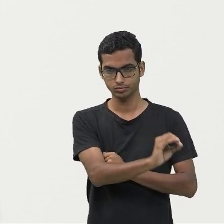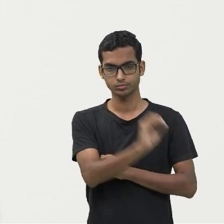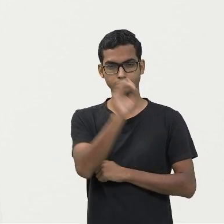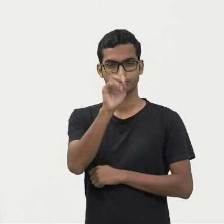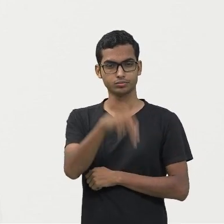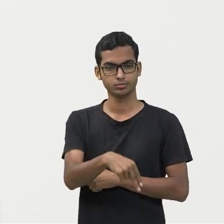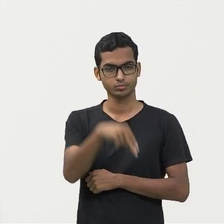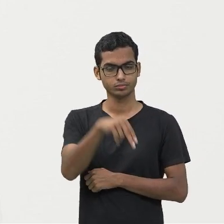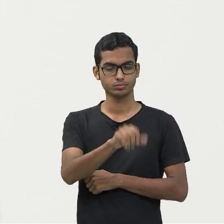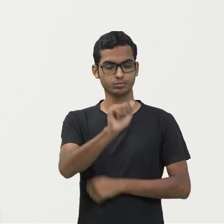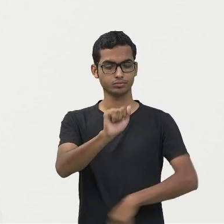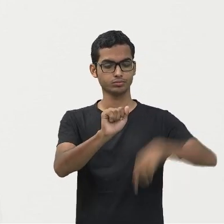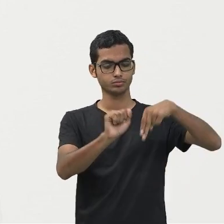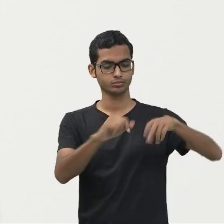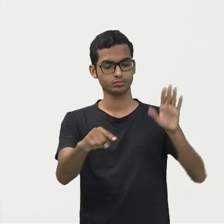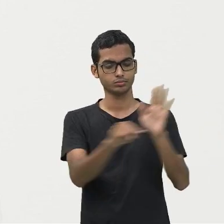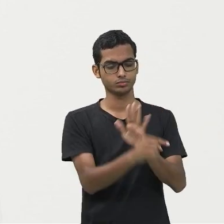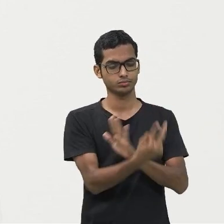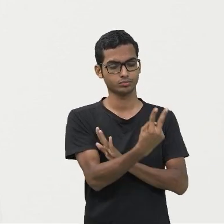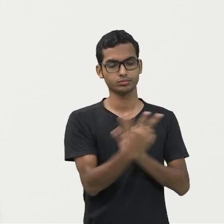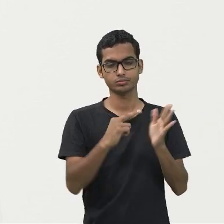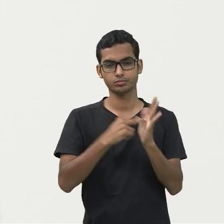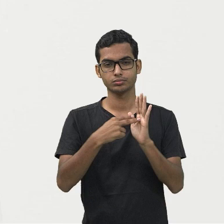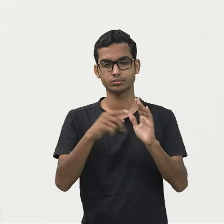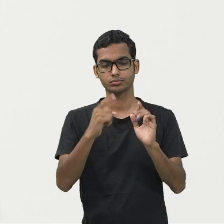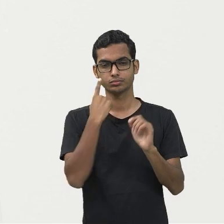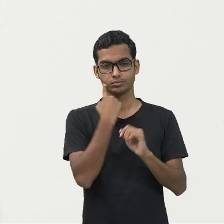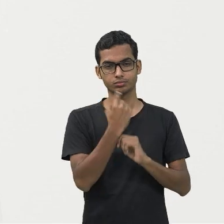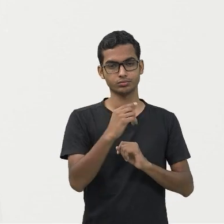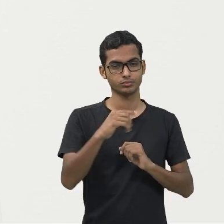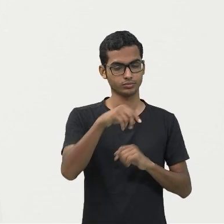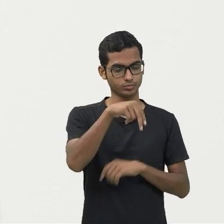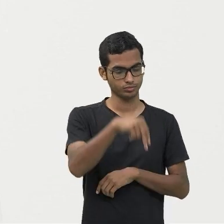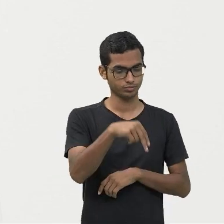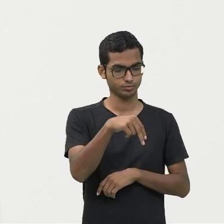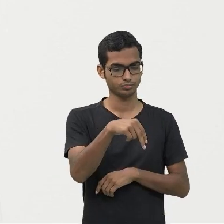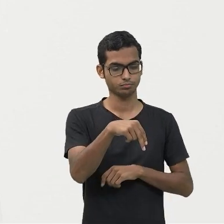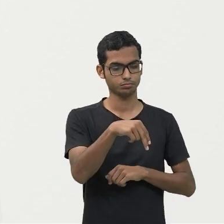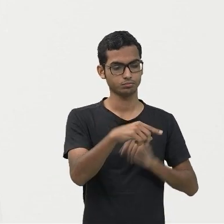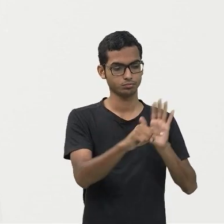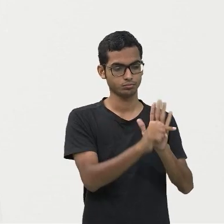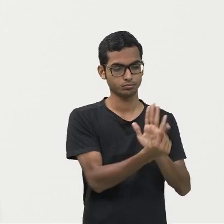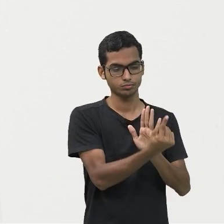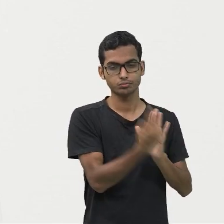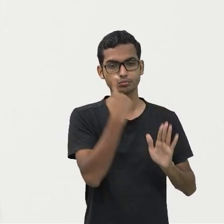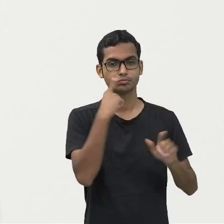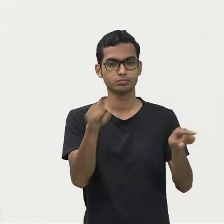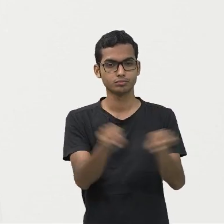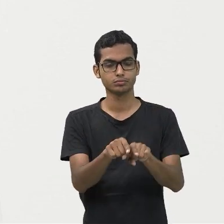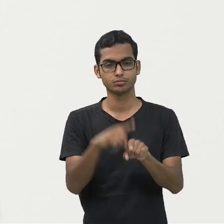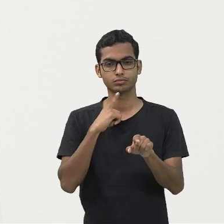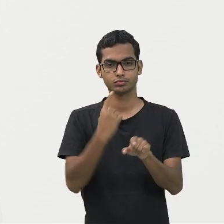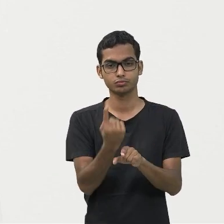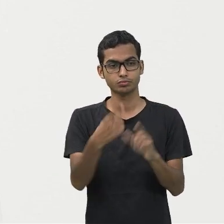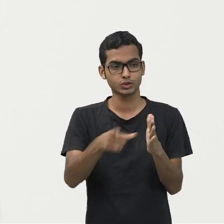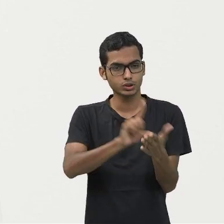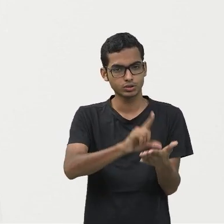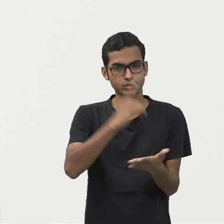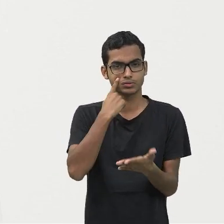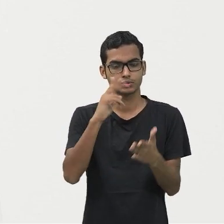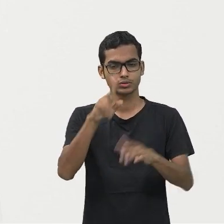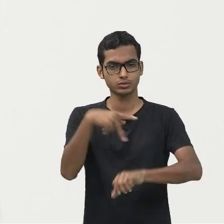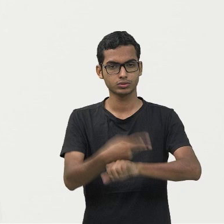N-1 significa que é o meu termo 1 antes do meu enésimo termo. Depois a gente chega aqui ao